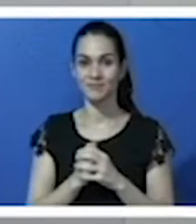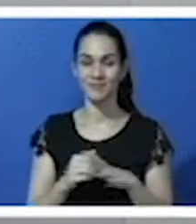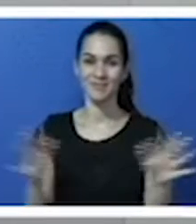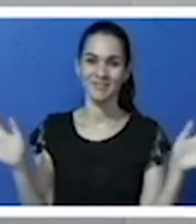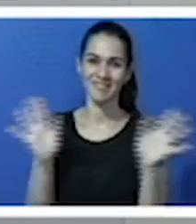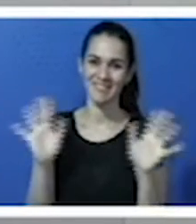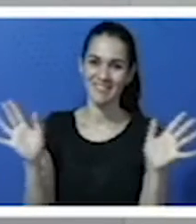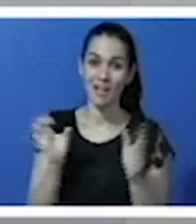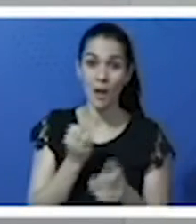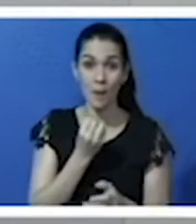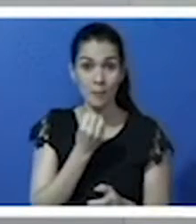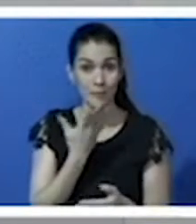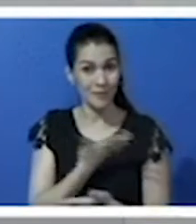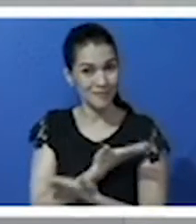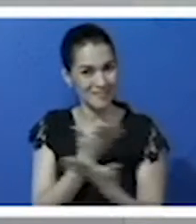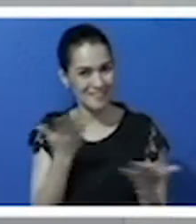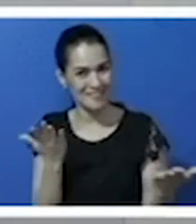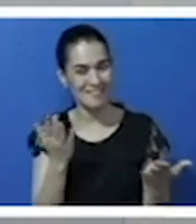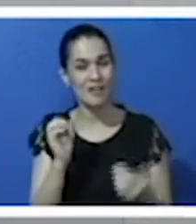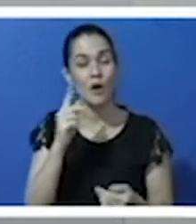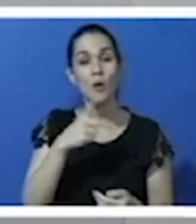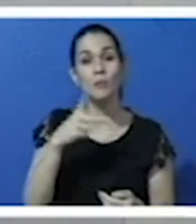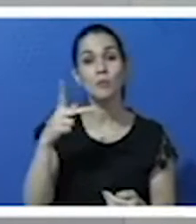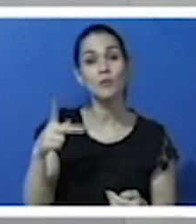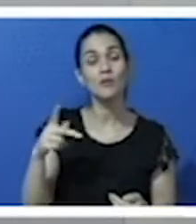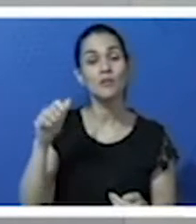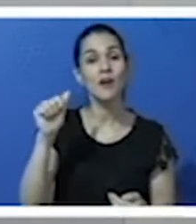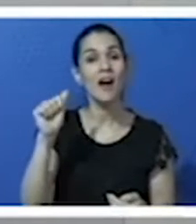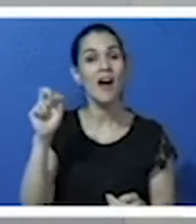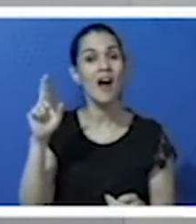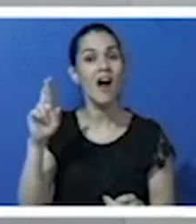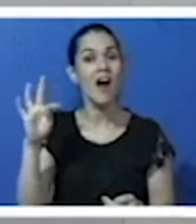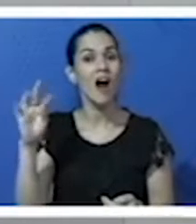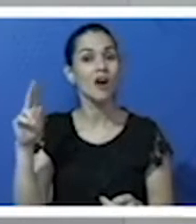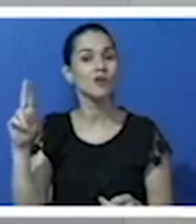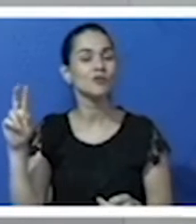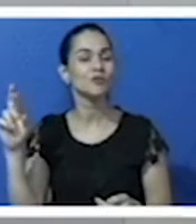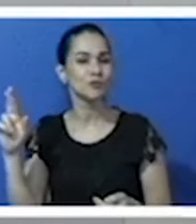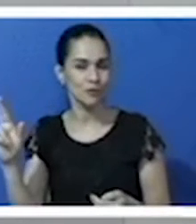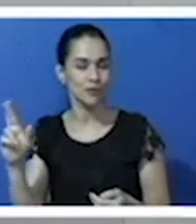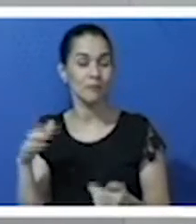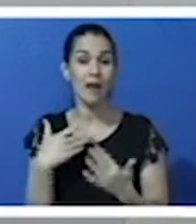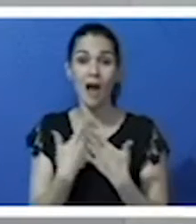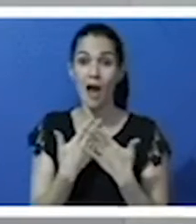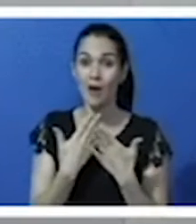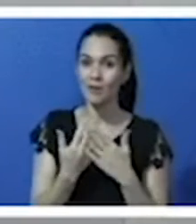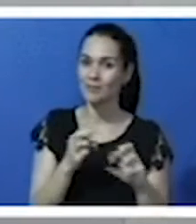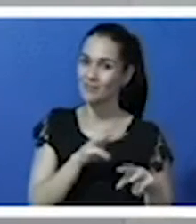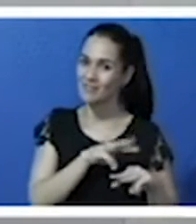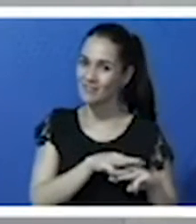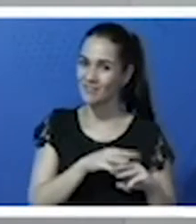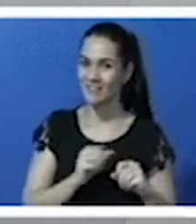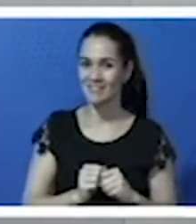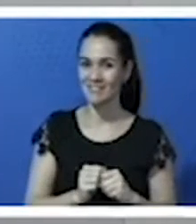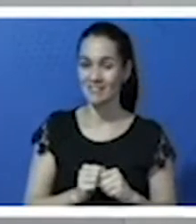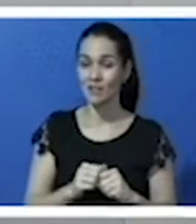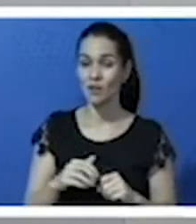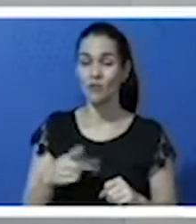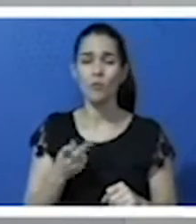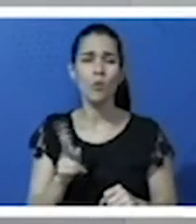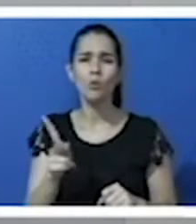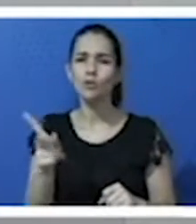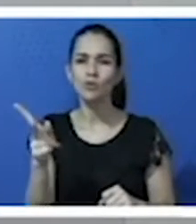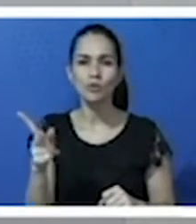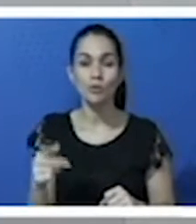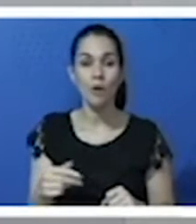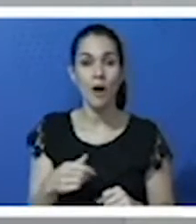Olá, tudo bem com vocês? Eu sou o professor Arthur, sejam bem-vindos a mais uma aula de matemática. Vamos prosseguir com a matéria,